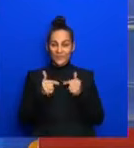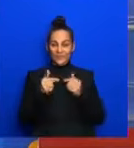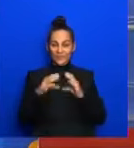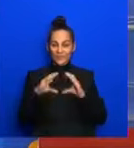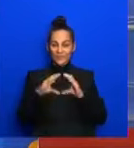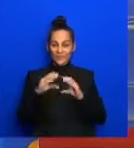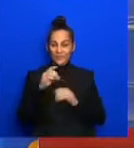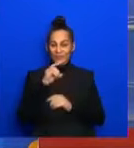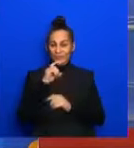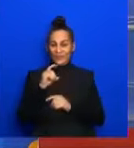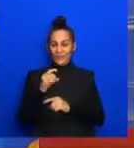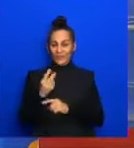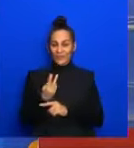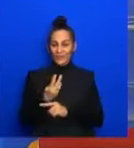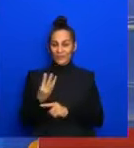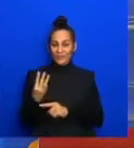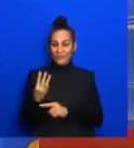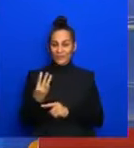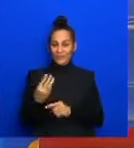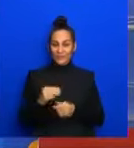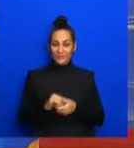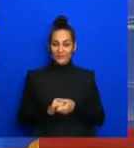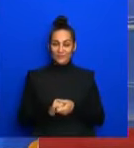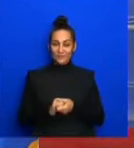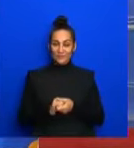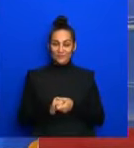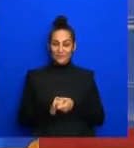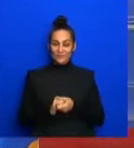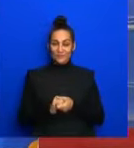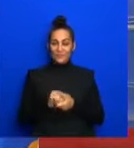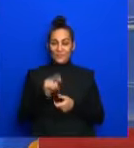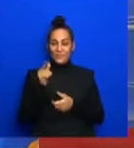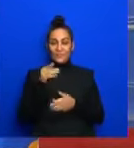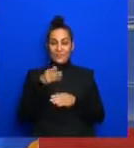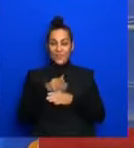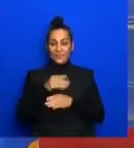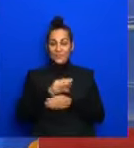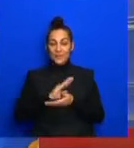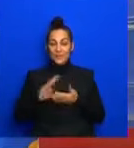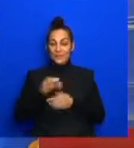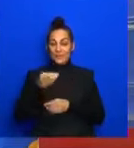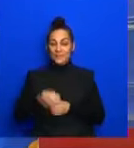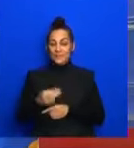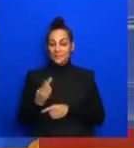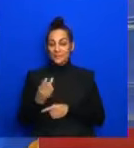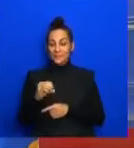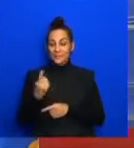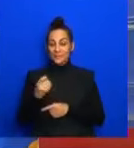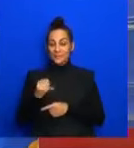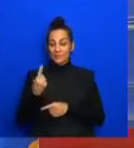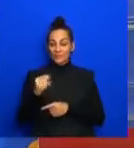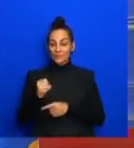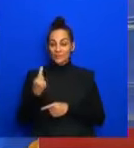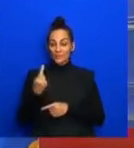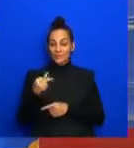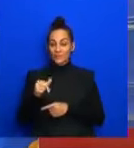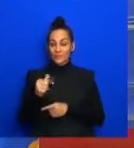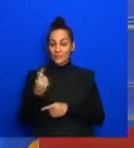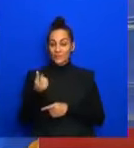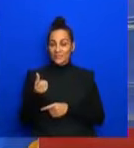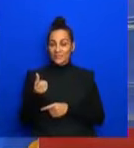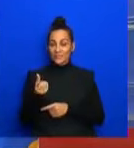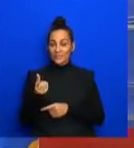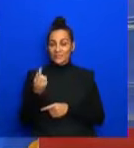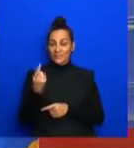Vem sorte, bola verde, número 23. Verde, 23. Você concorre a prêmios para acertos de 20, 19, 18, 17,